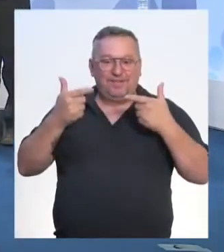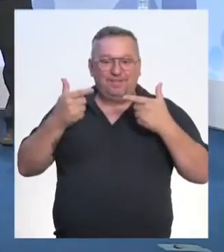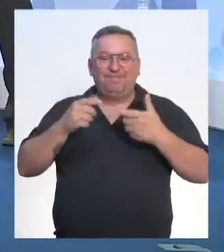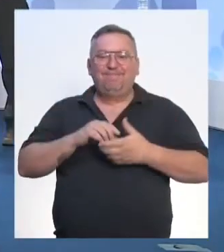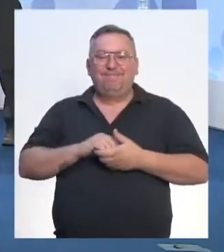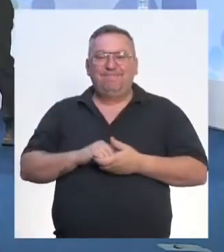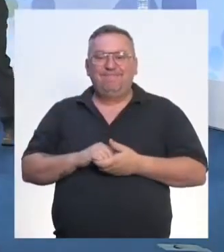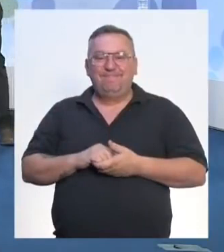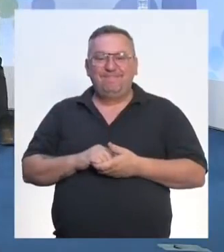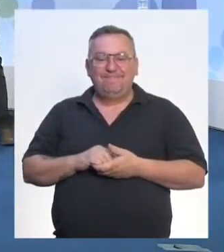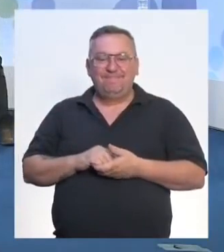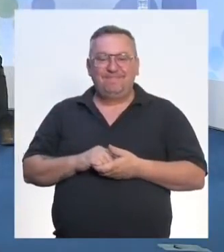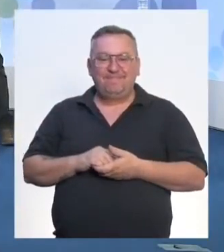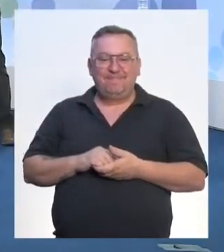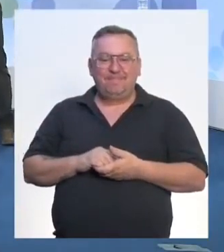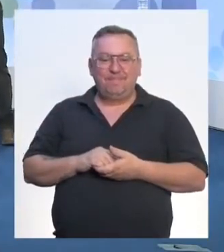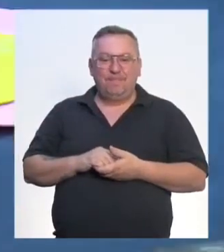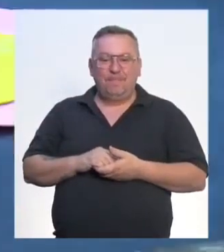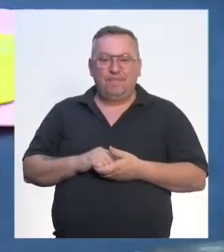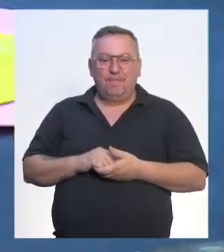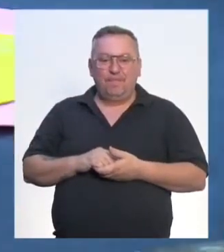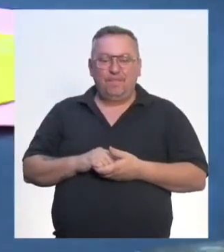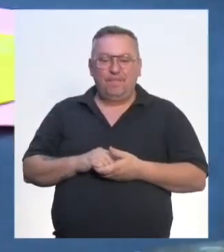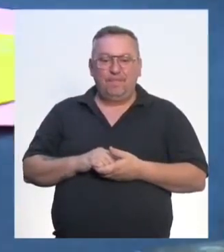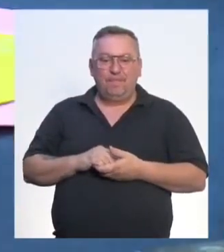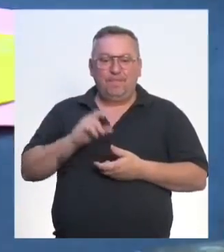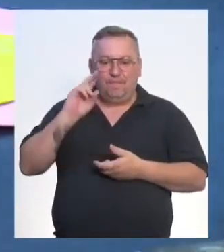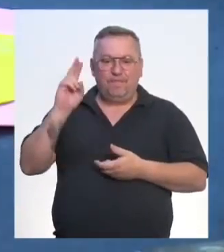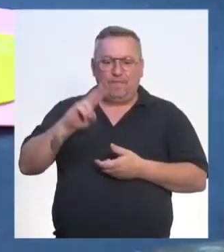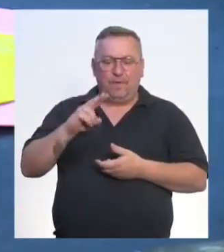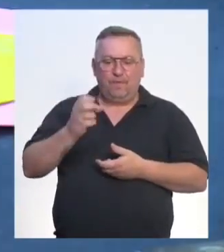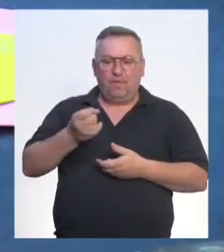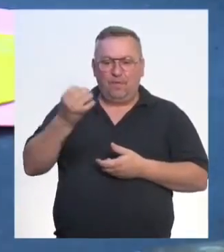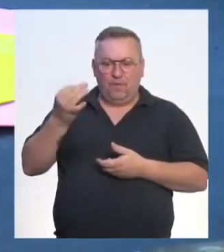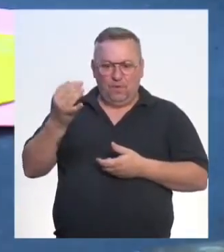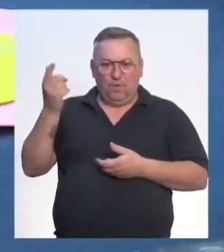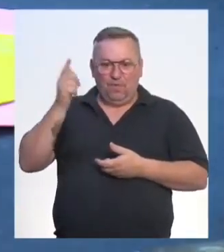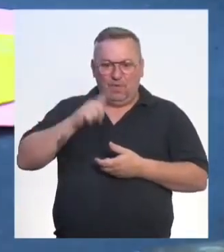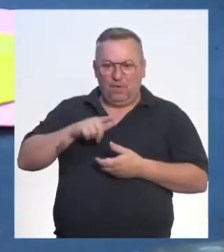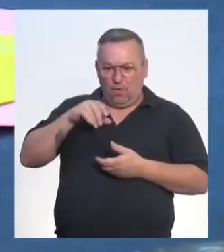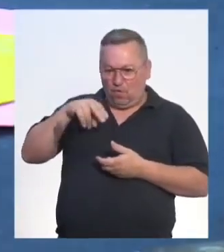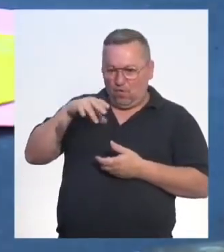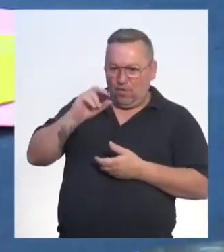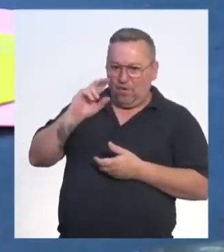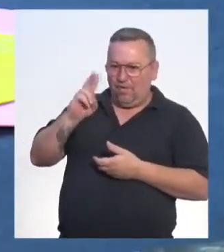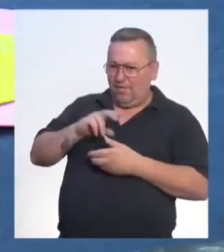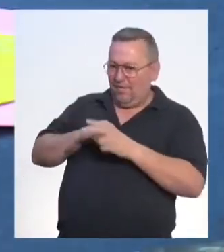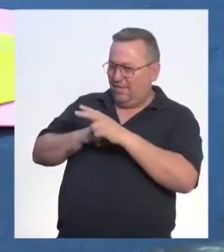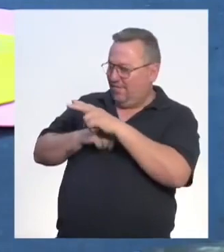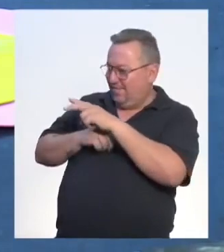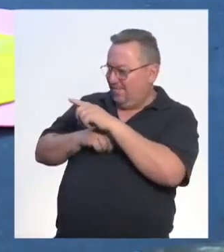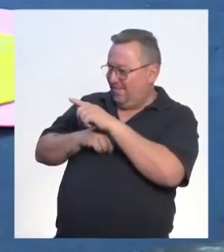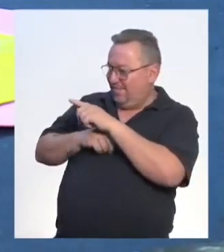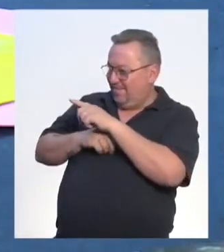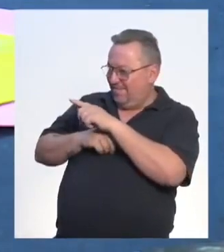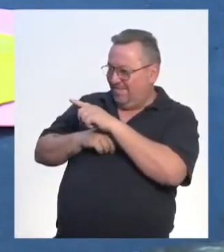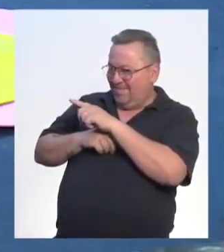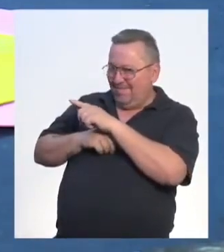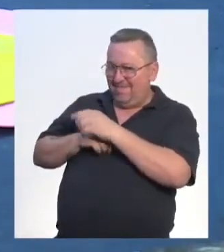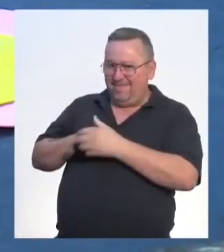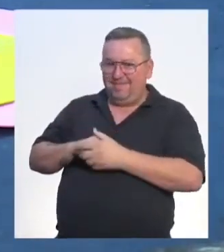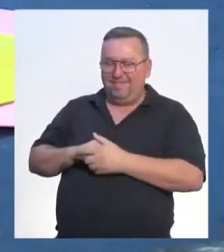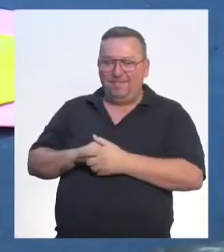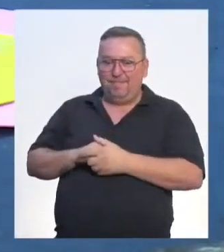Tá, negativo é o centro, né? Sim. O 3 é negativo, o vermelho é negativo, tá? Isso. Então eu tenho que